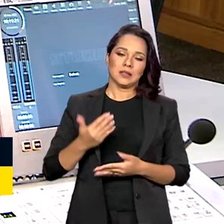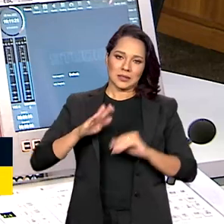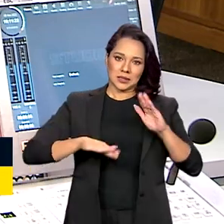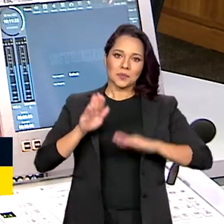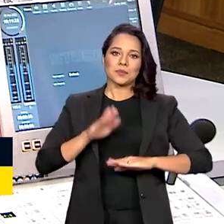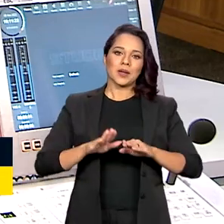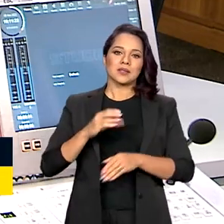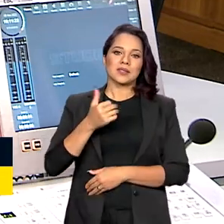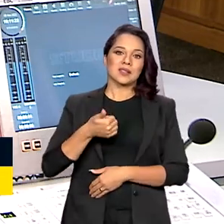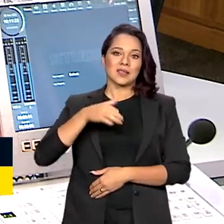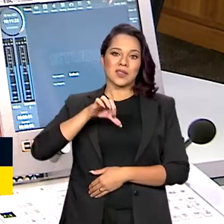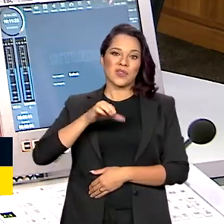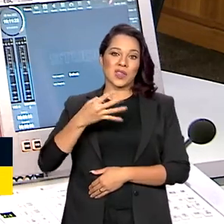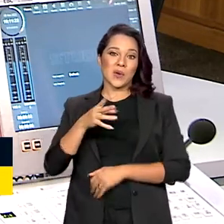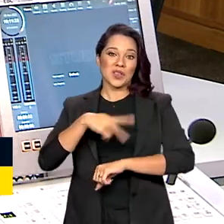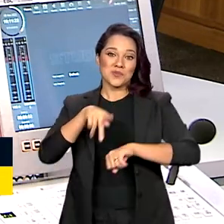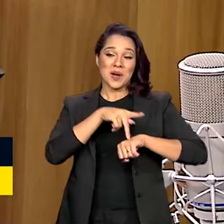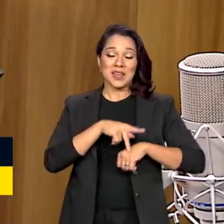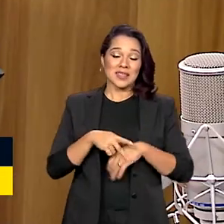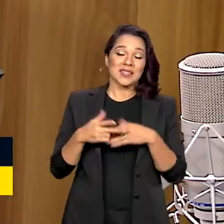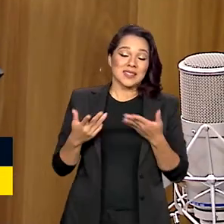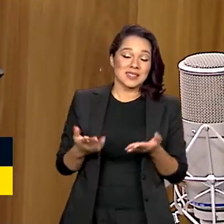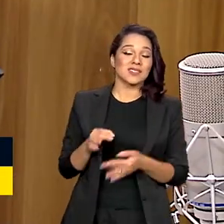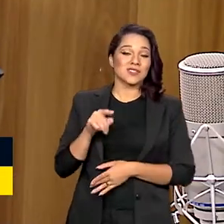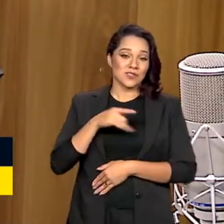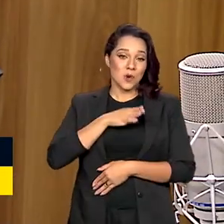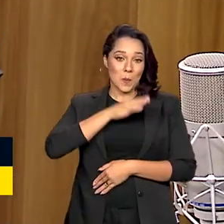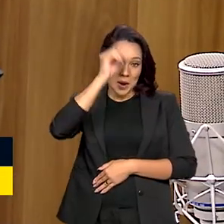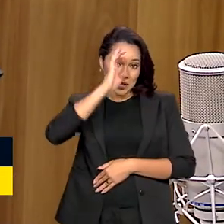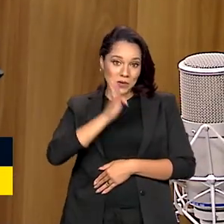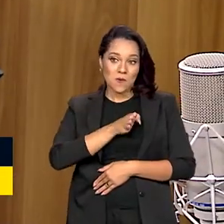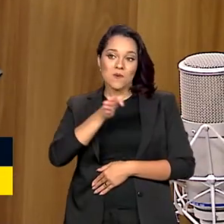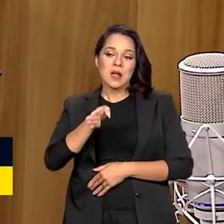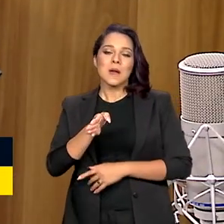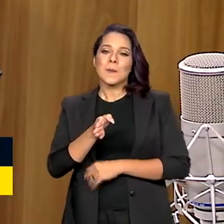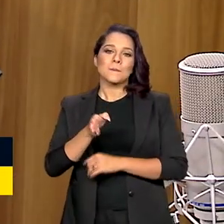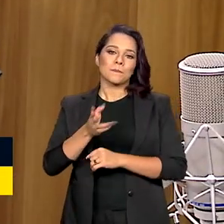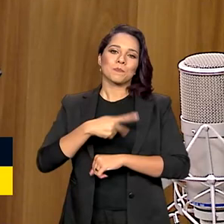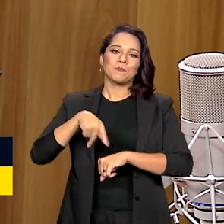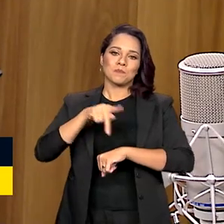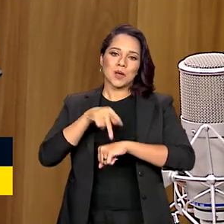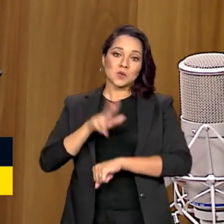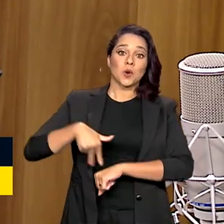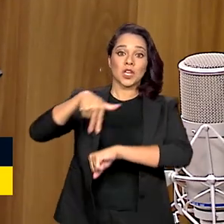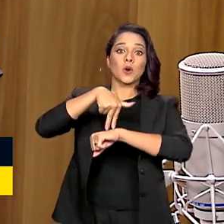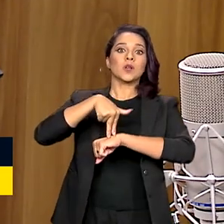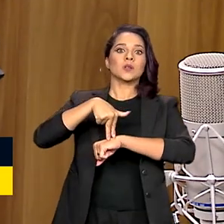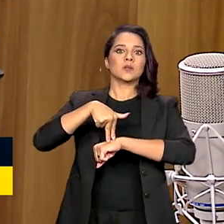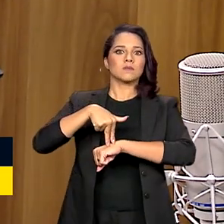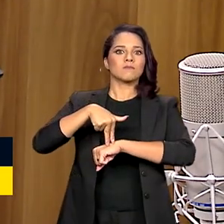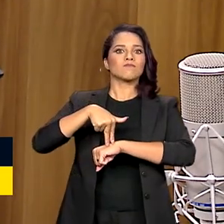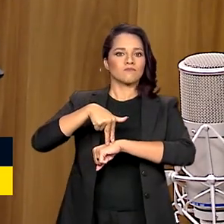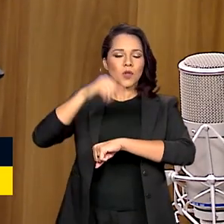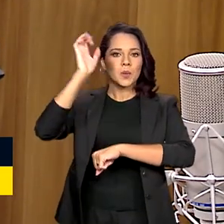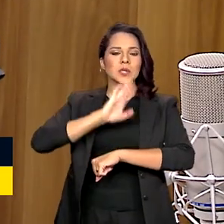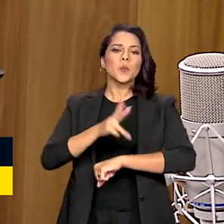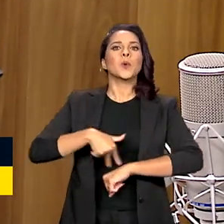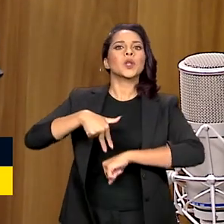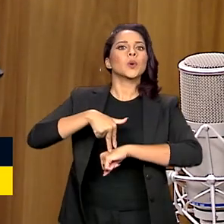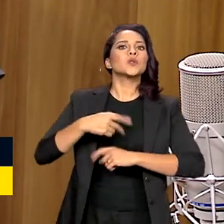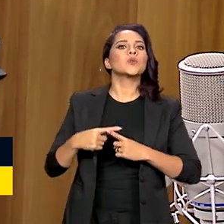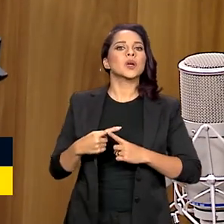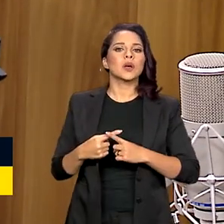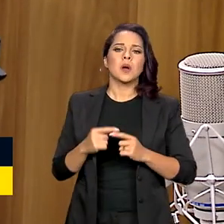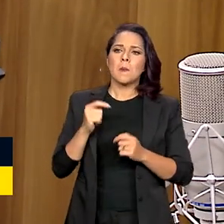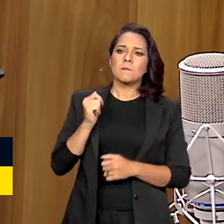depende de 194 países, e nós estamos lá como país protagonista. Um país protagonista porque poucos